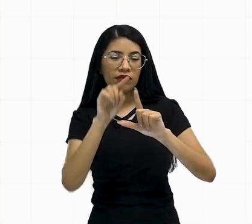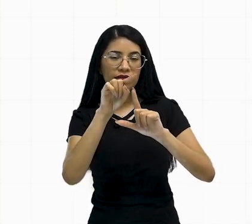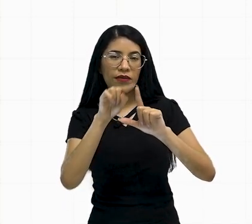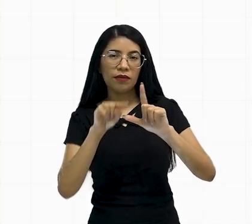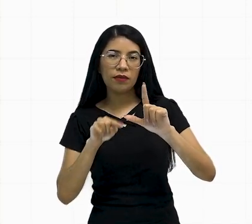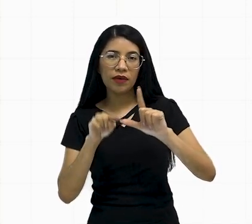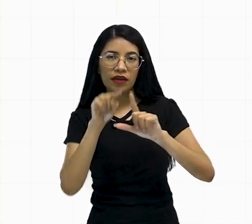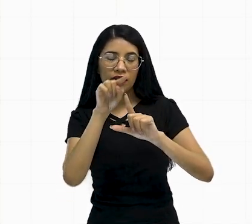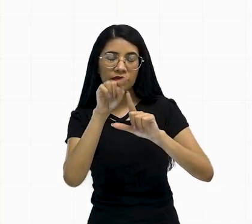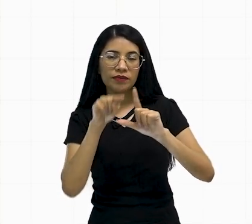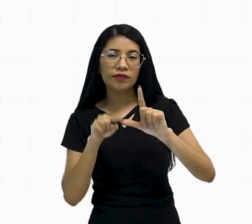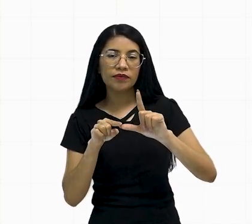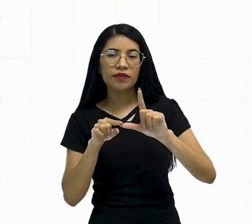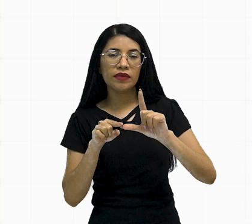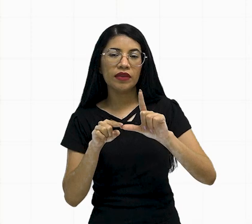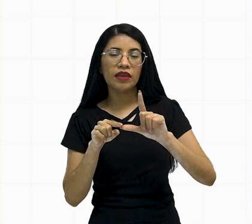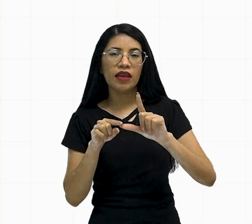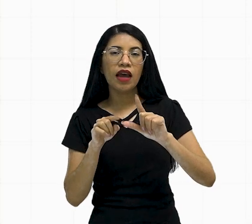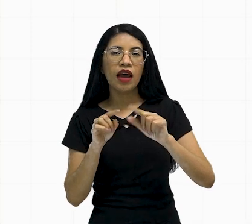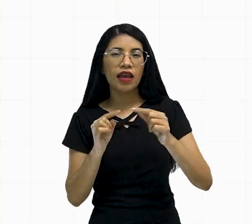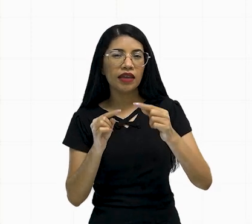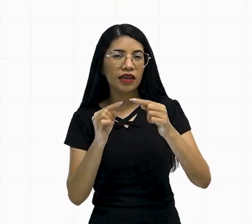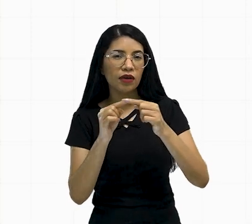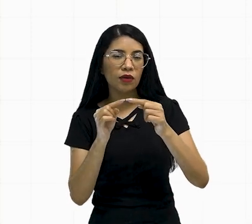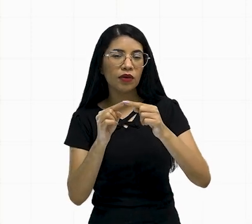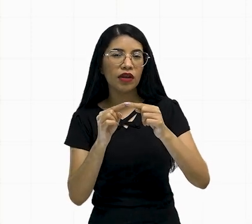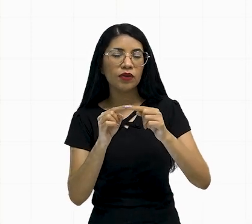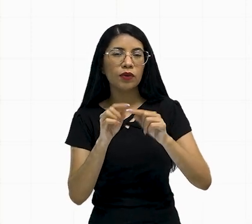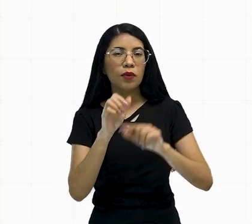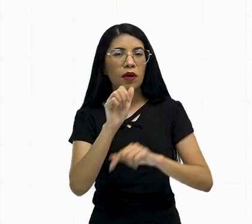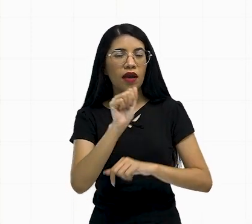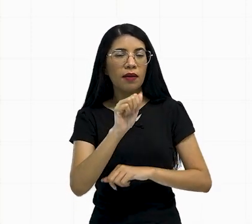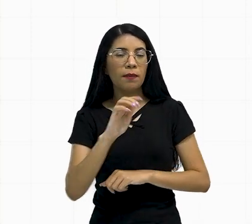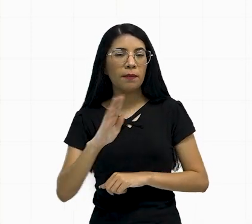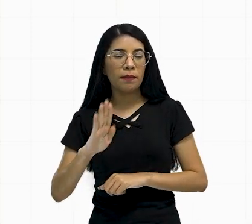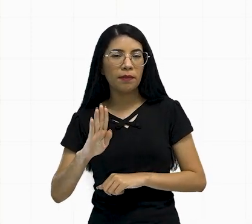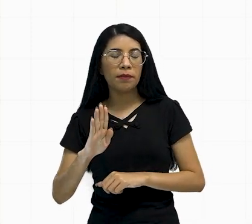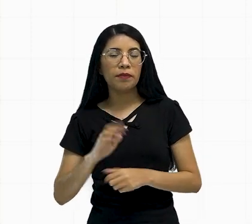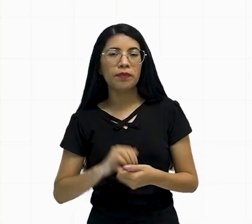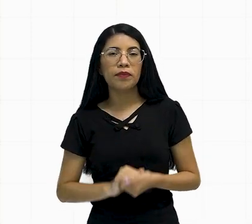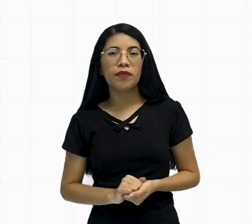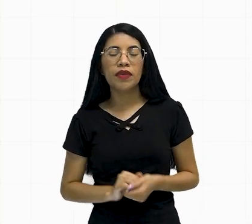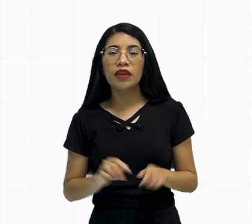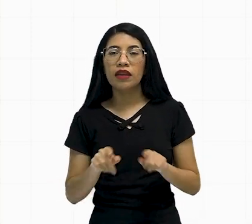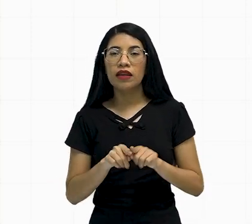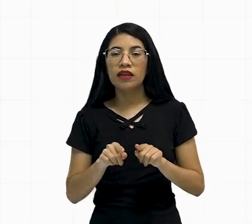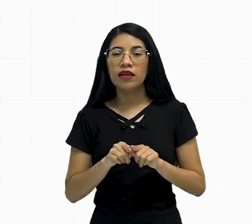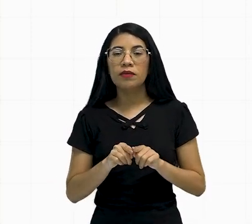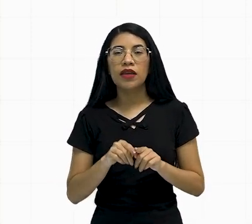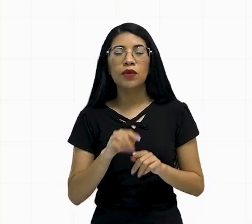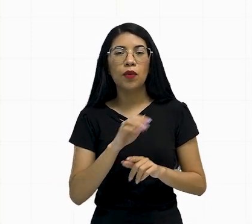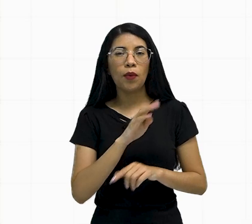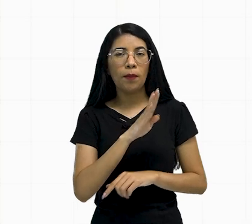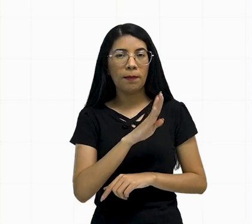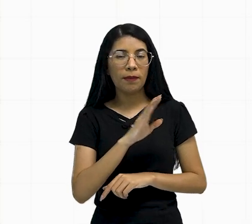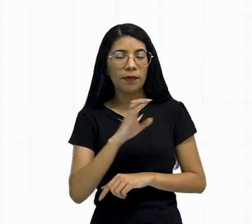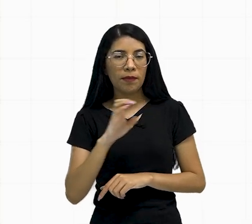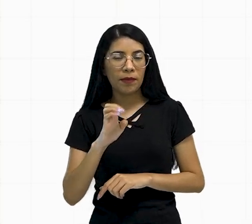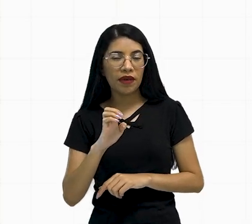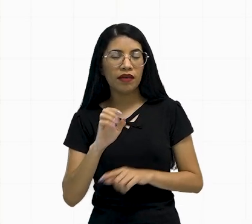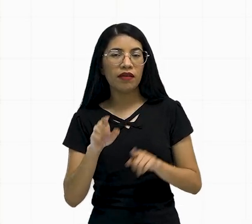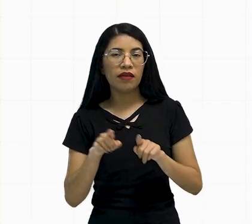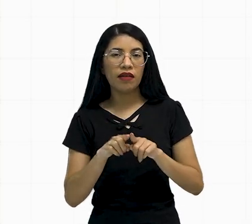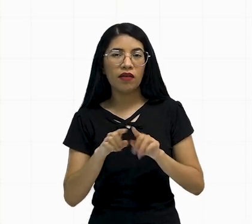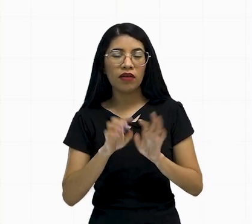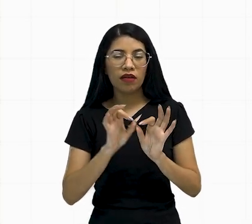e toca o segmento de reta AB. Assim como também o segmento de reta BE é a altura